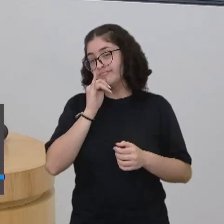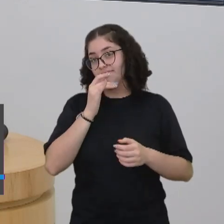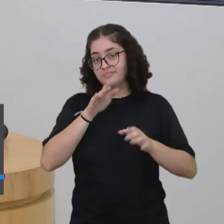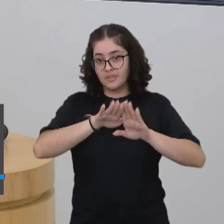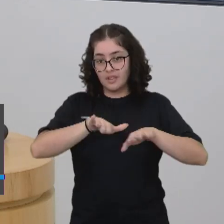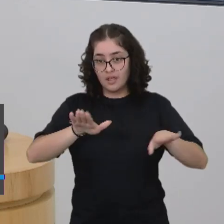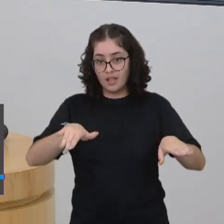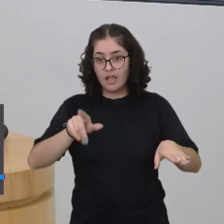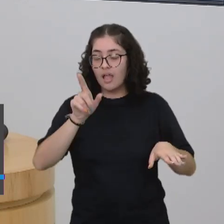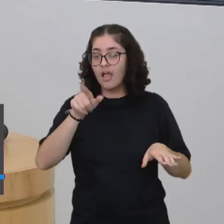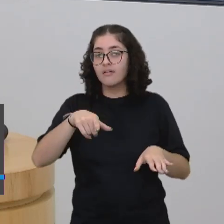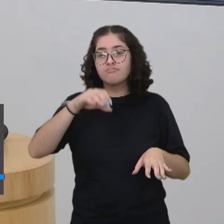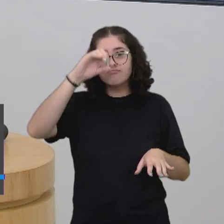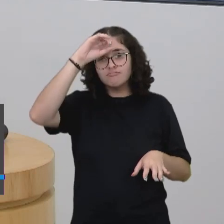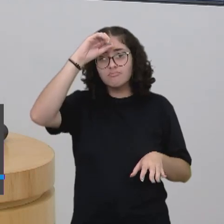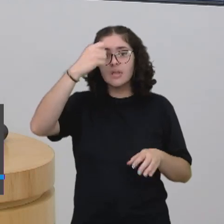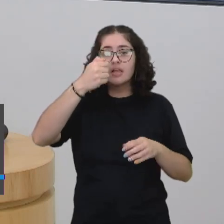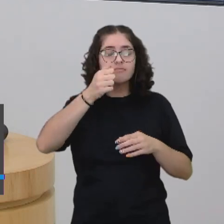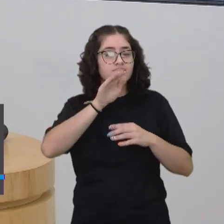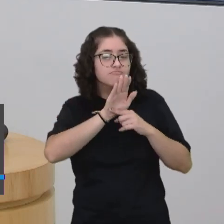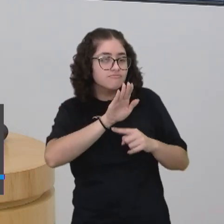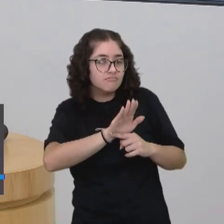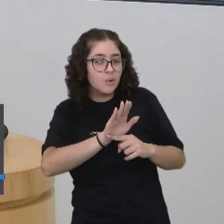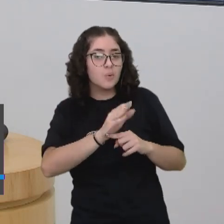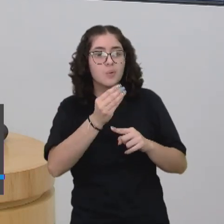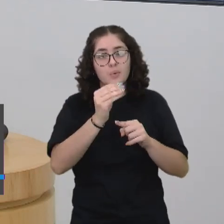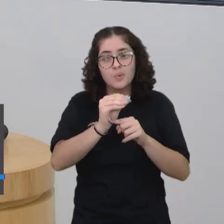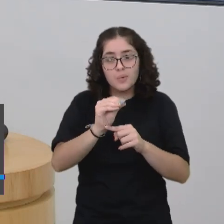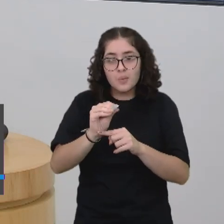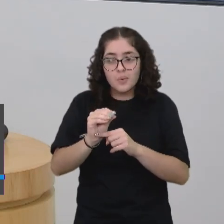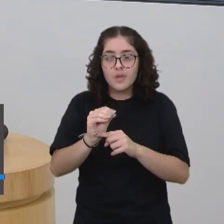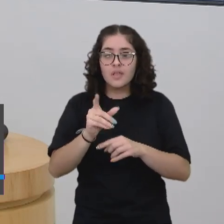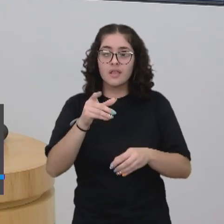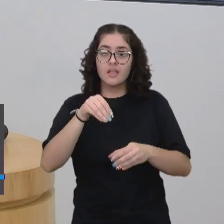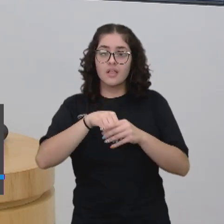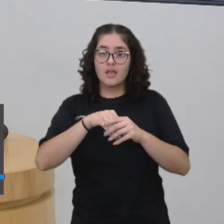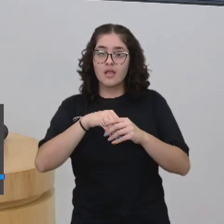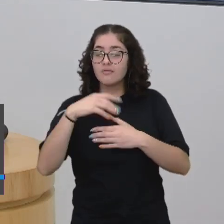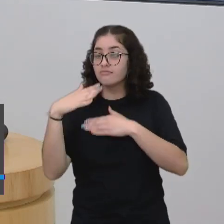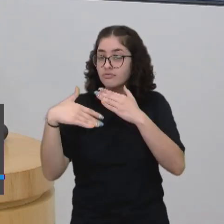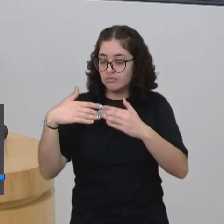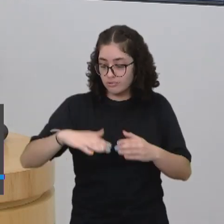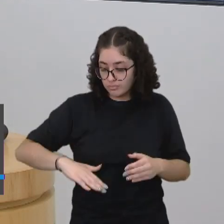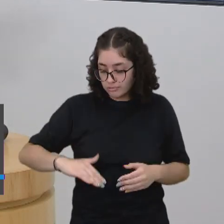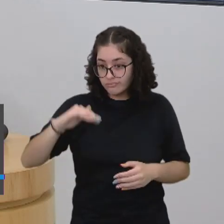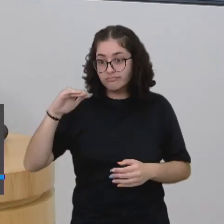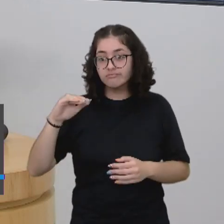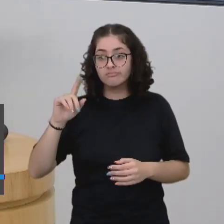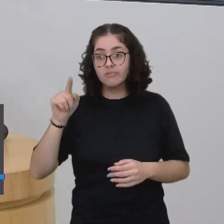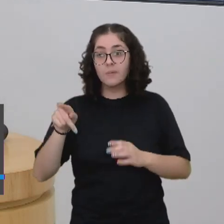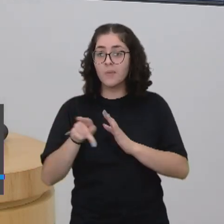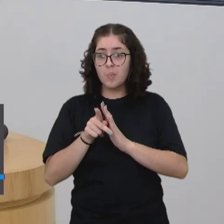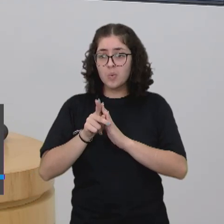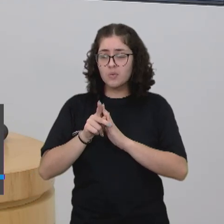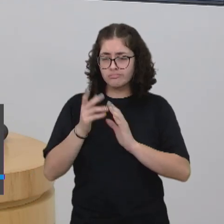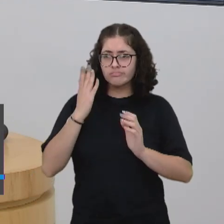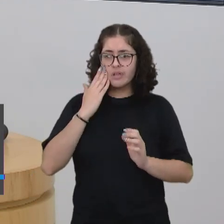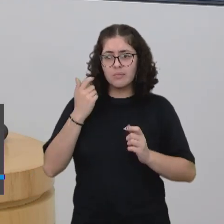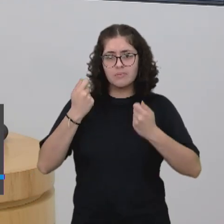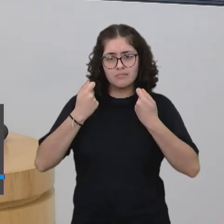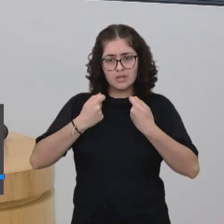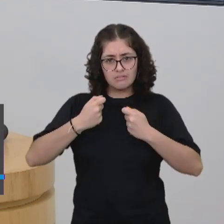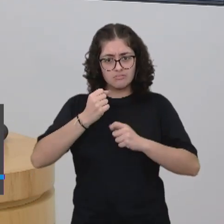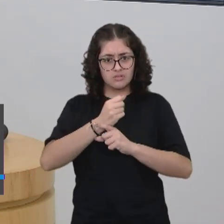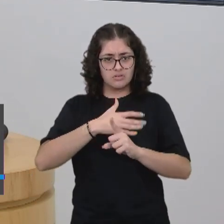exemplo, são seres inocentes e devem ser protegidos enquanto estão na sua fase de desenvolvimento. Isso é uma coisa que todos nós temos